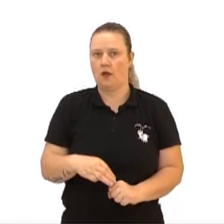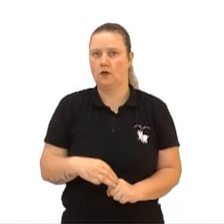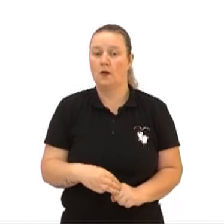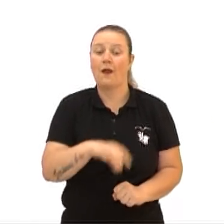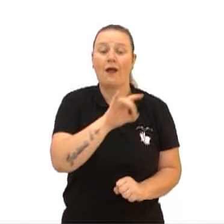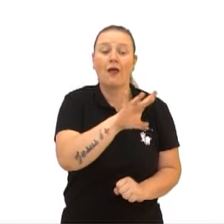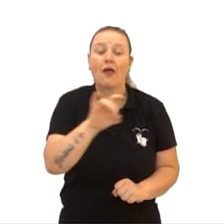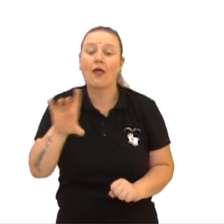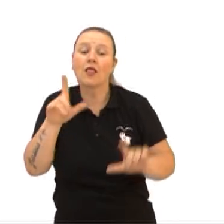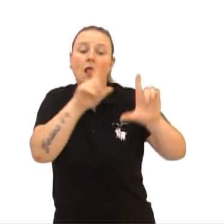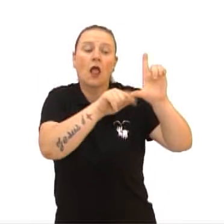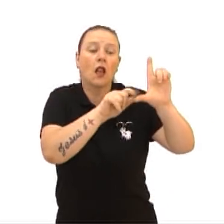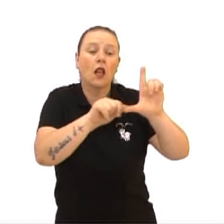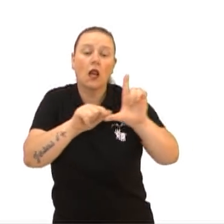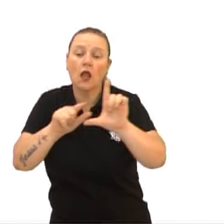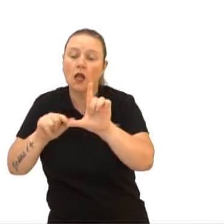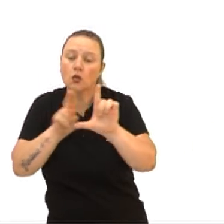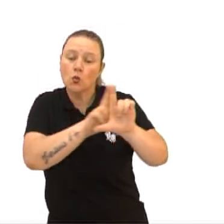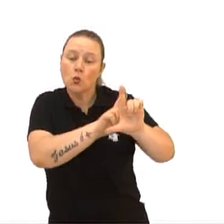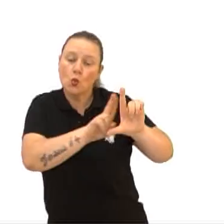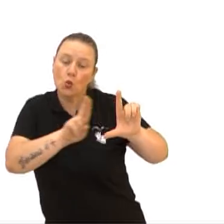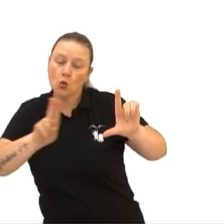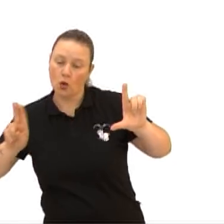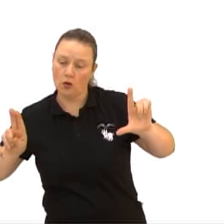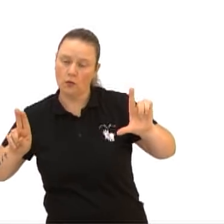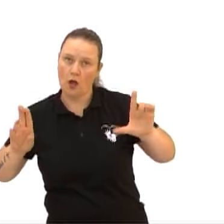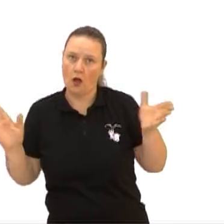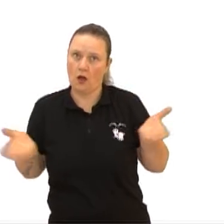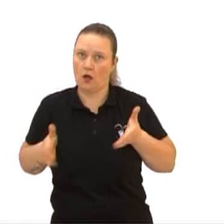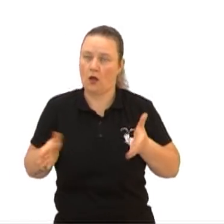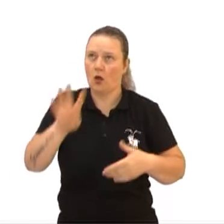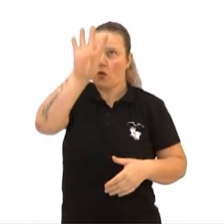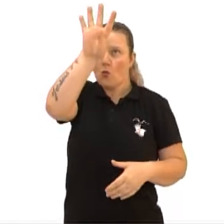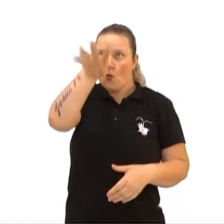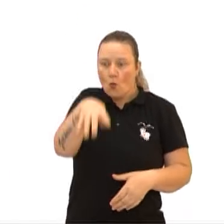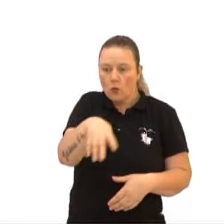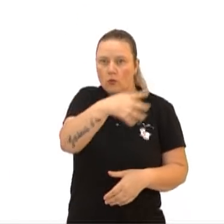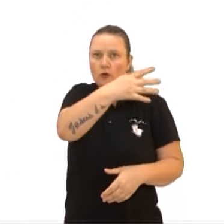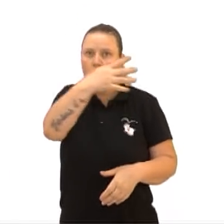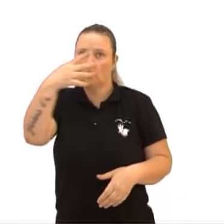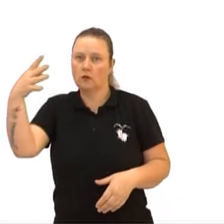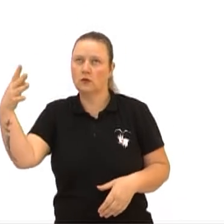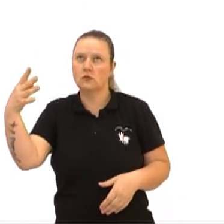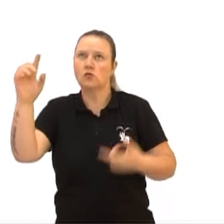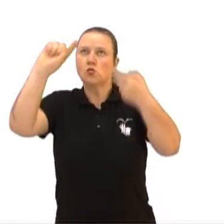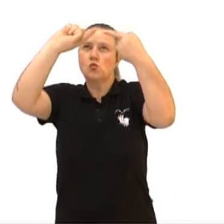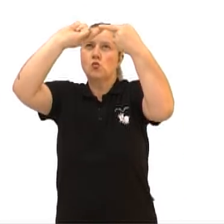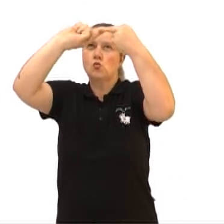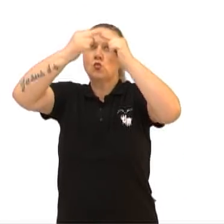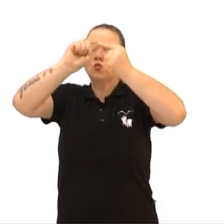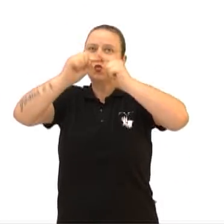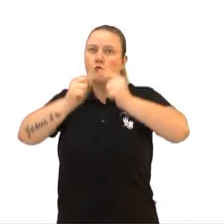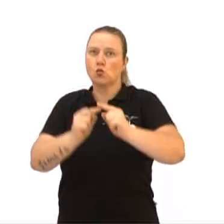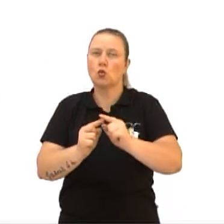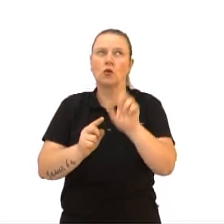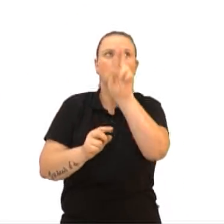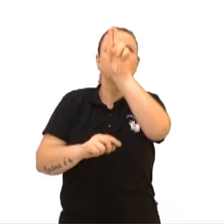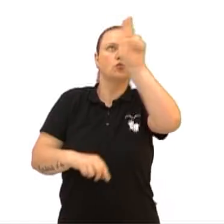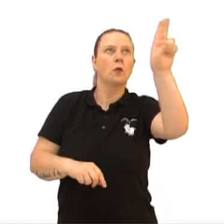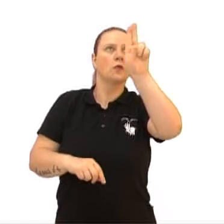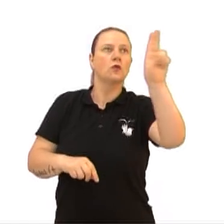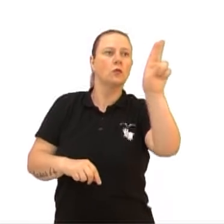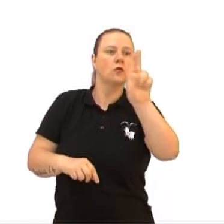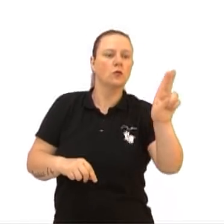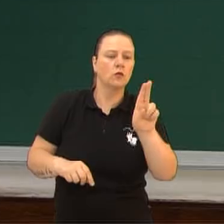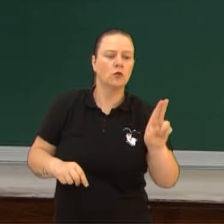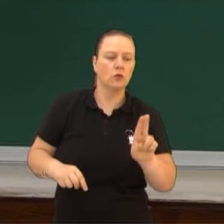só. Monte uma tabela relacionando cada nome, tá, com a respectiva distância que